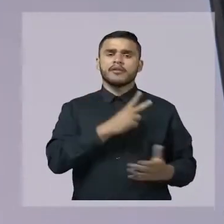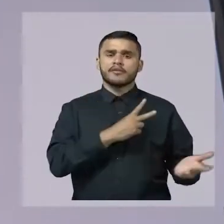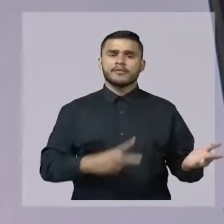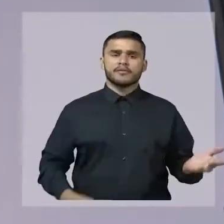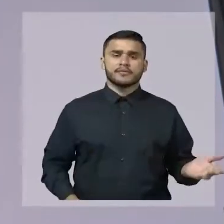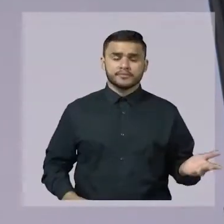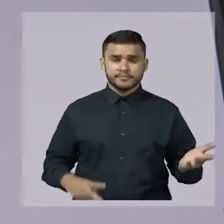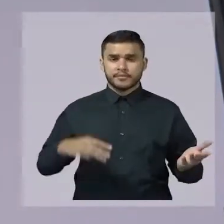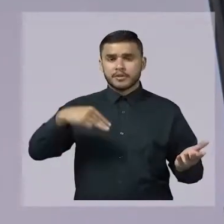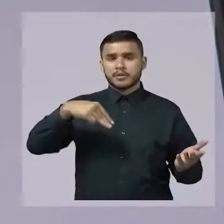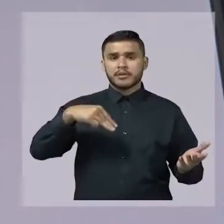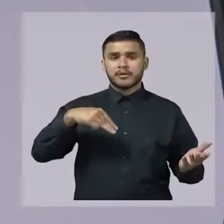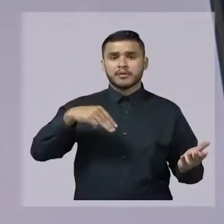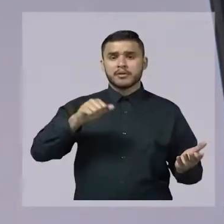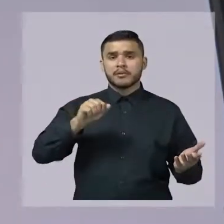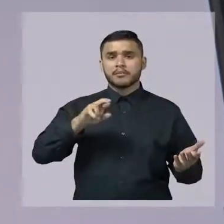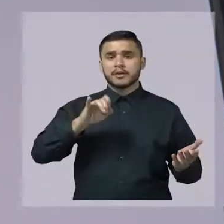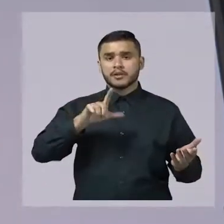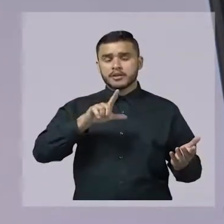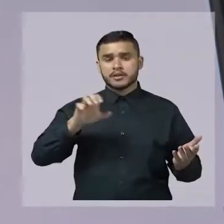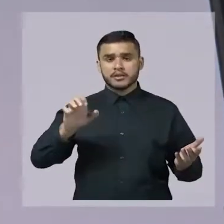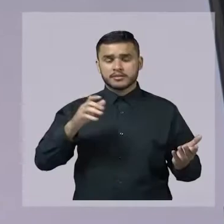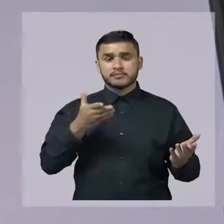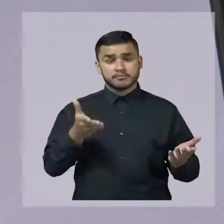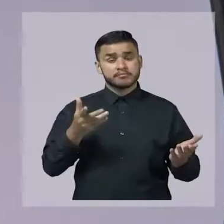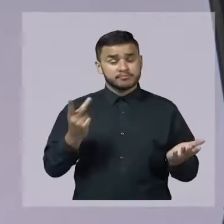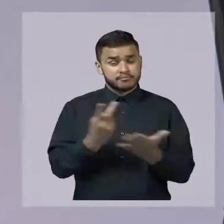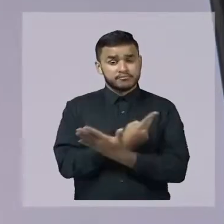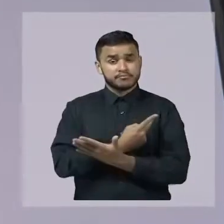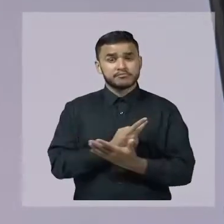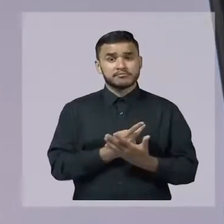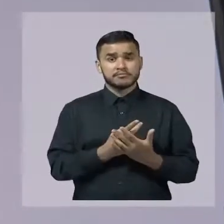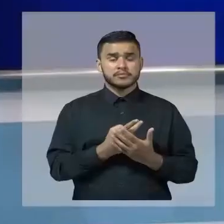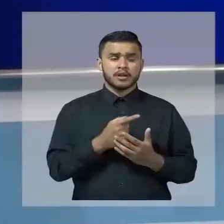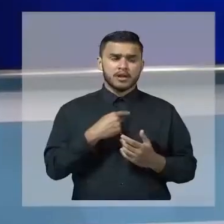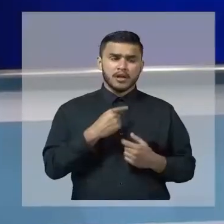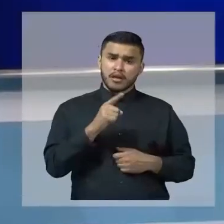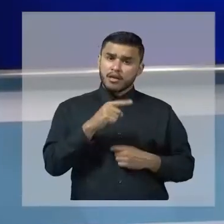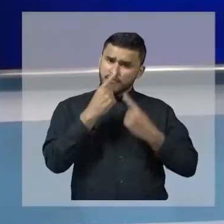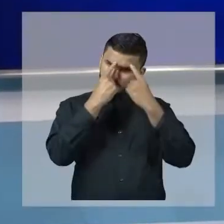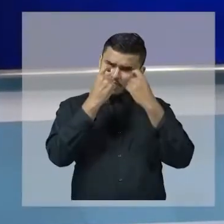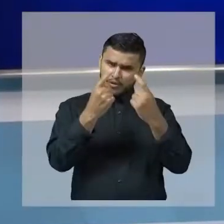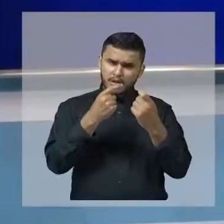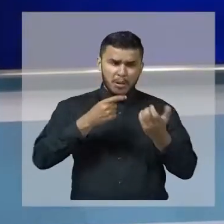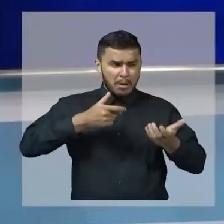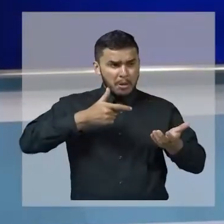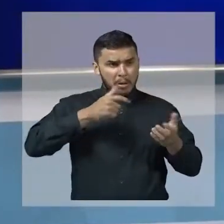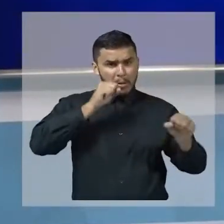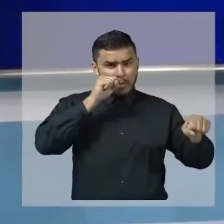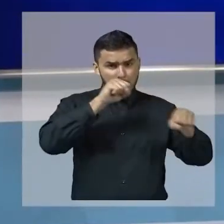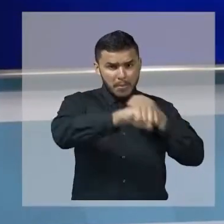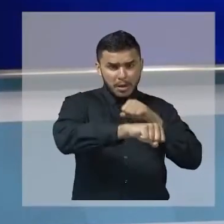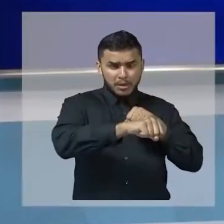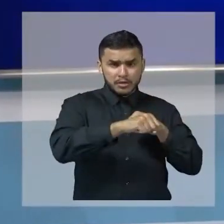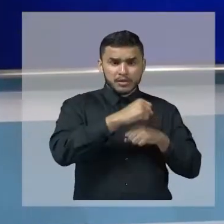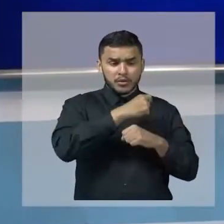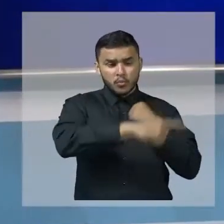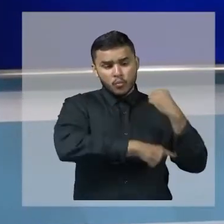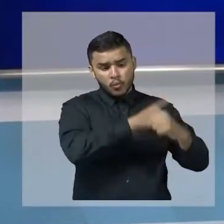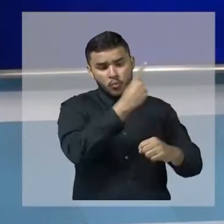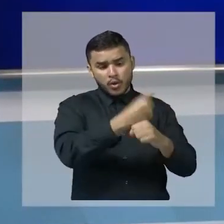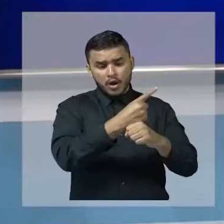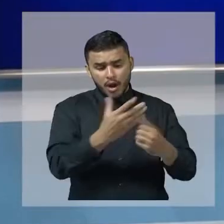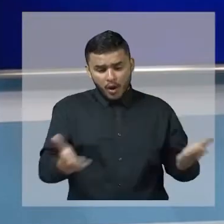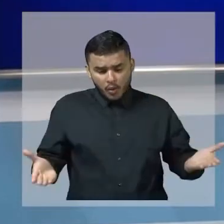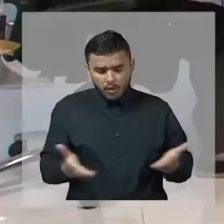vereadora, por exemplo, não é uma violência doméstica, mas é um caso que até fazendo o ano agora é